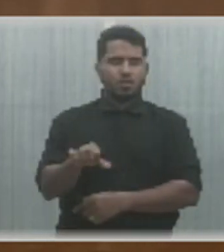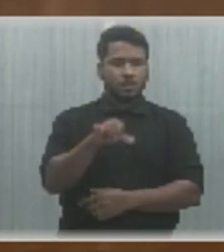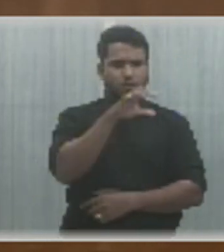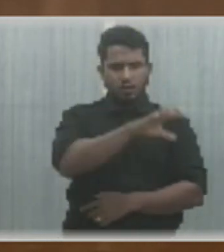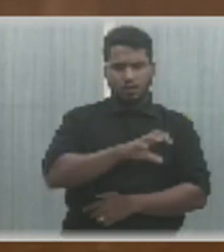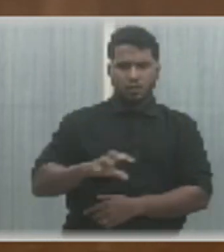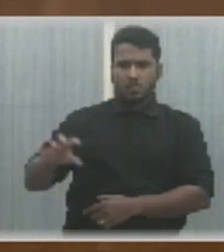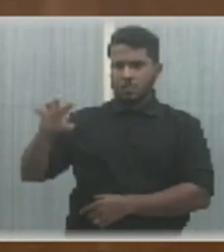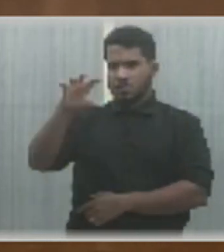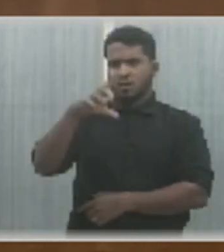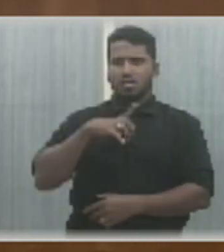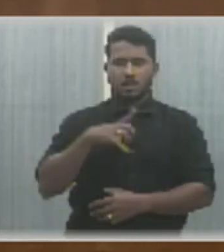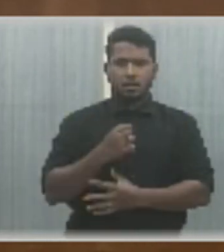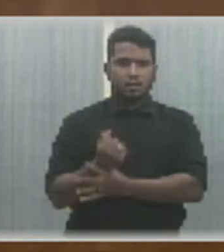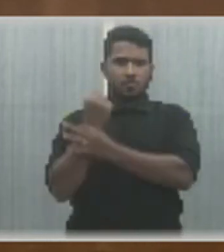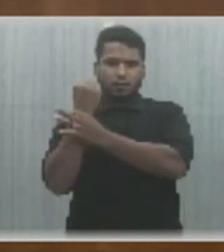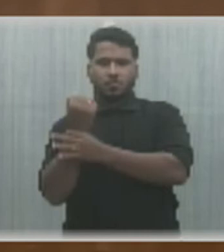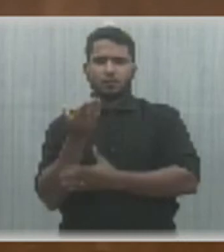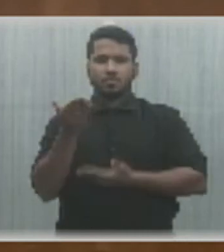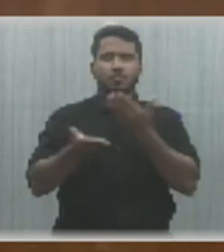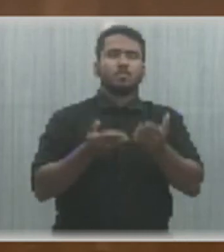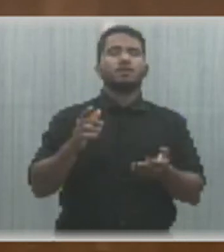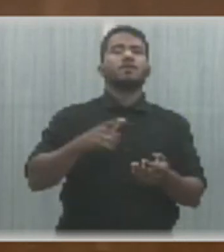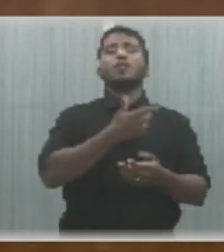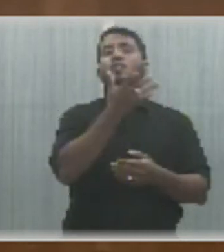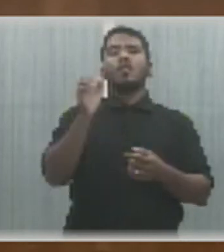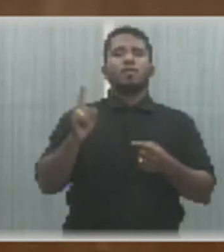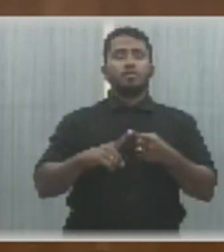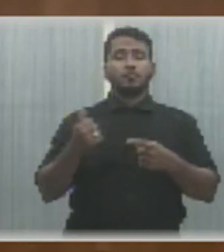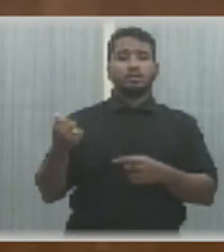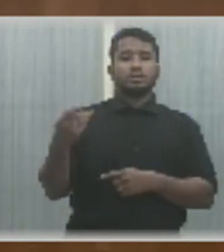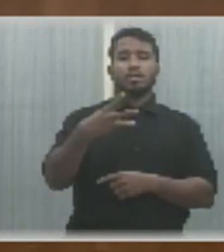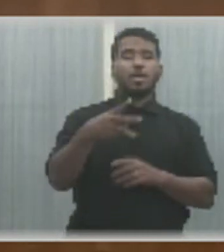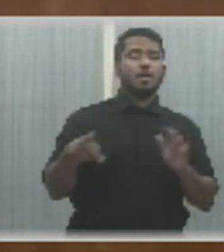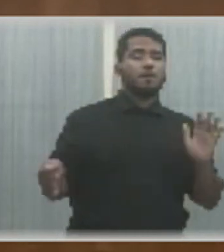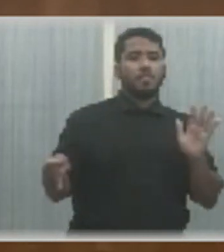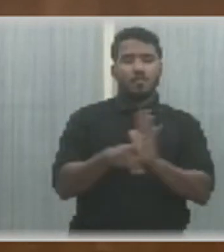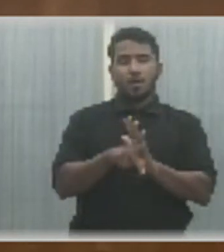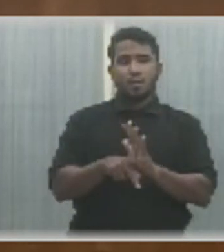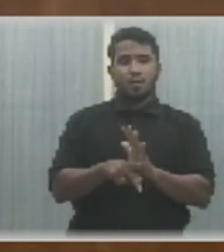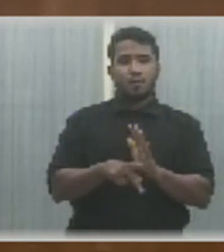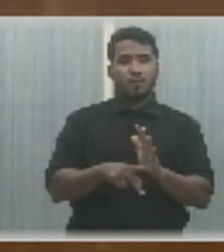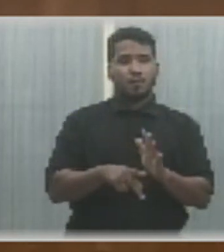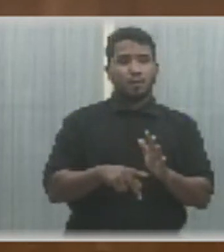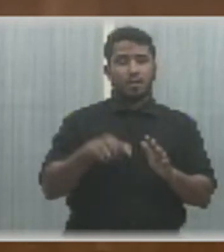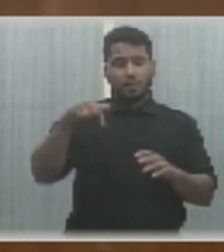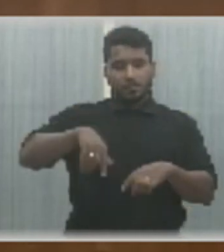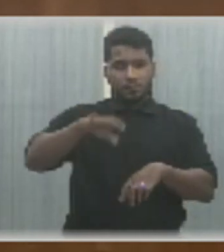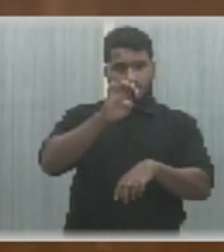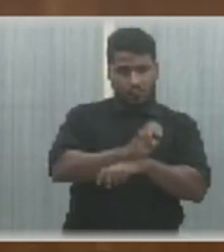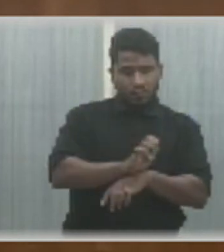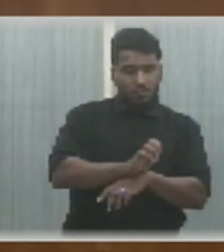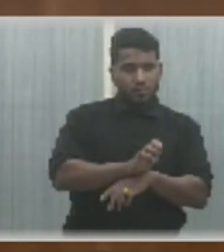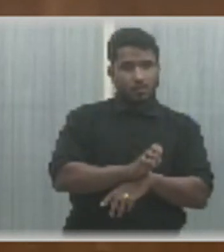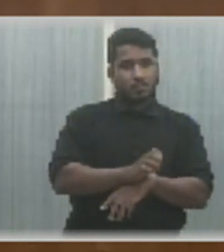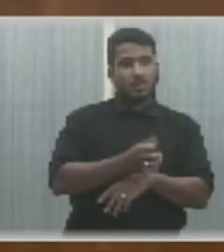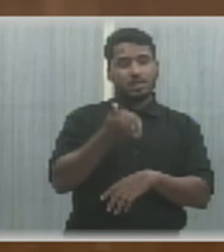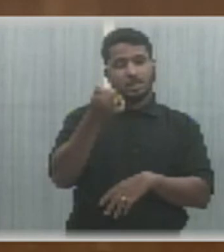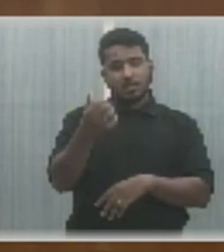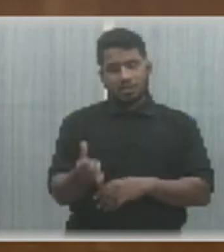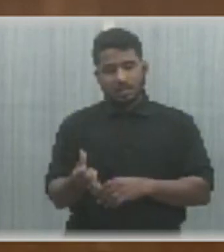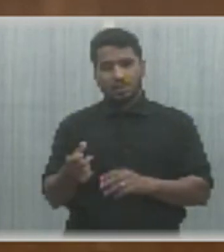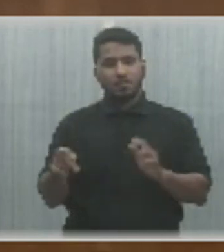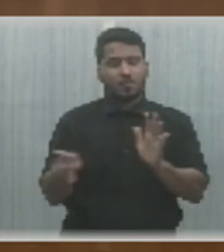de conservação, das quais 13 são unidades de conservação estadual e 16